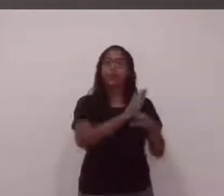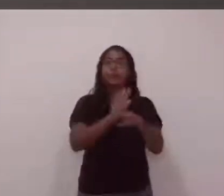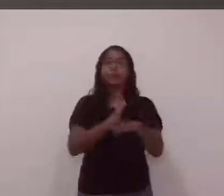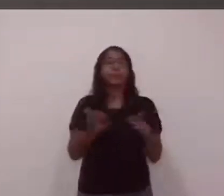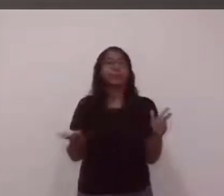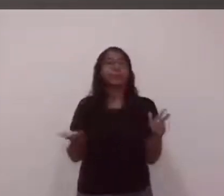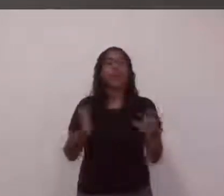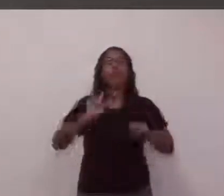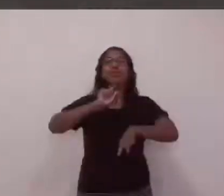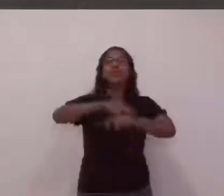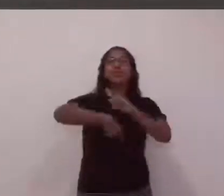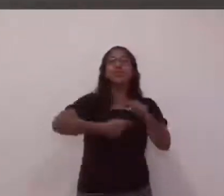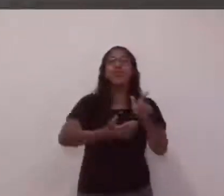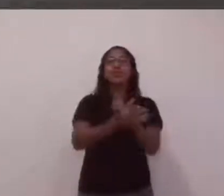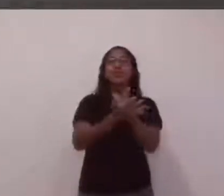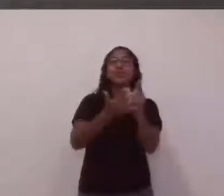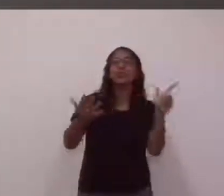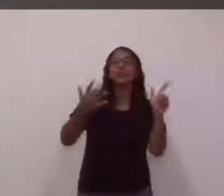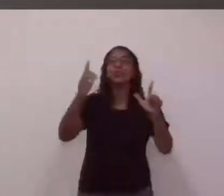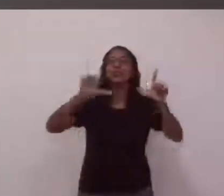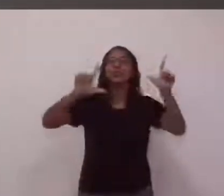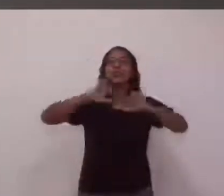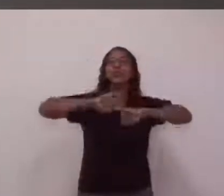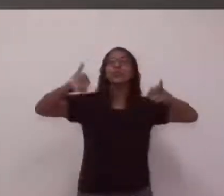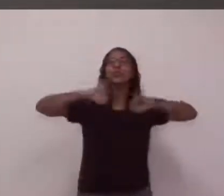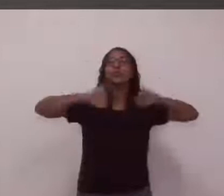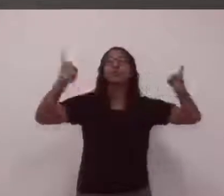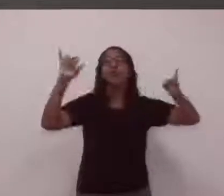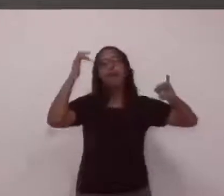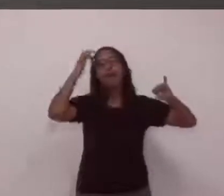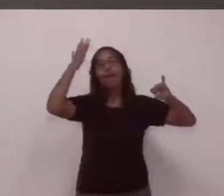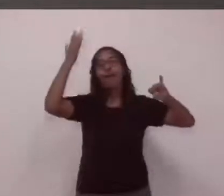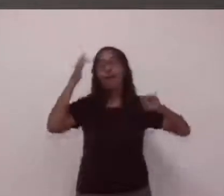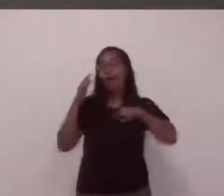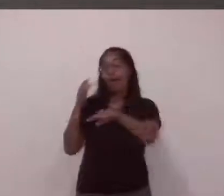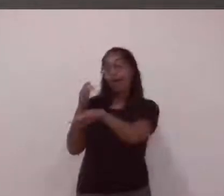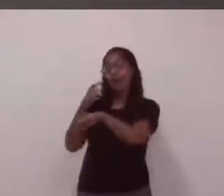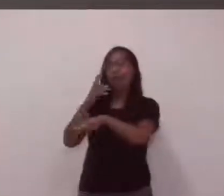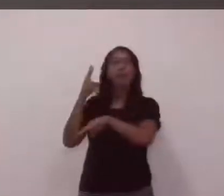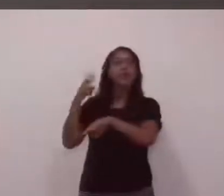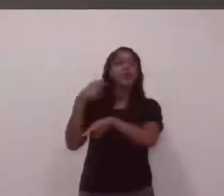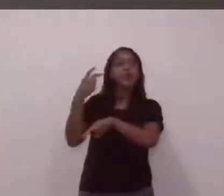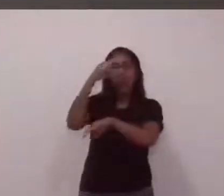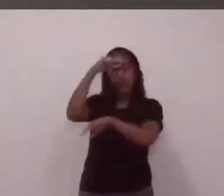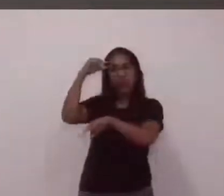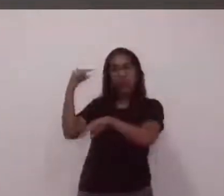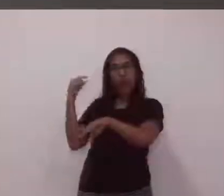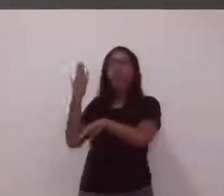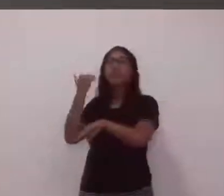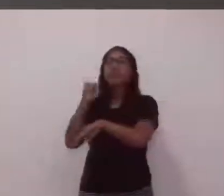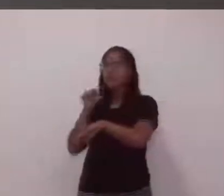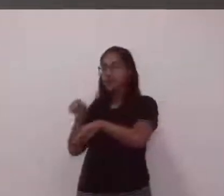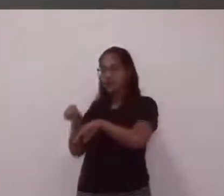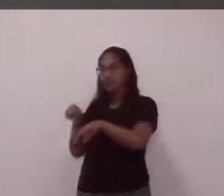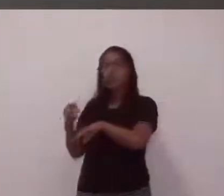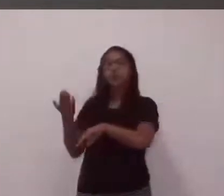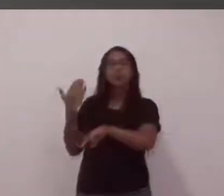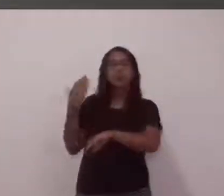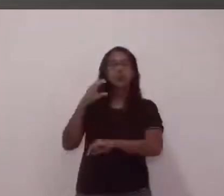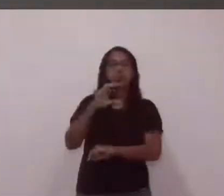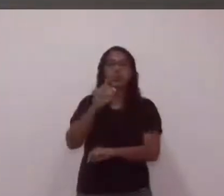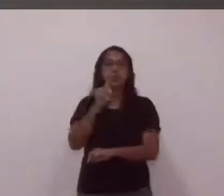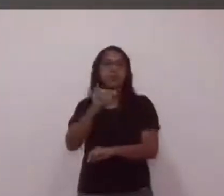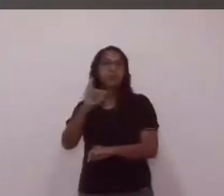muito fácil encabeçar depois para trabalhar vereadora Flávia sabe o trabalho que deu a comissão processante aqui quantas reuniões nós fizemos